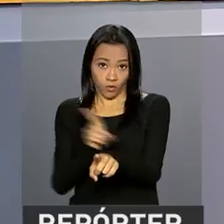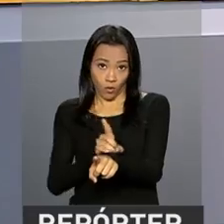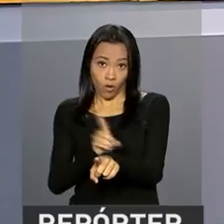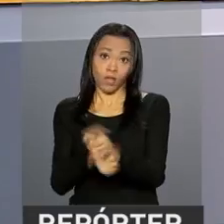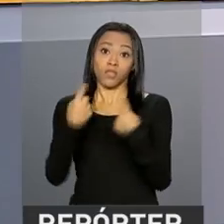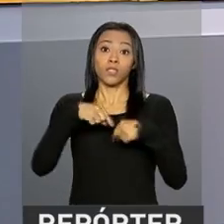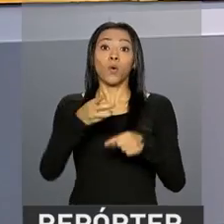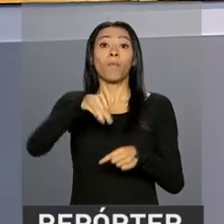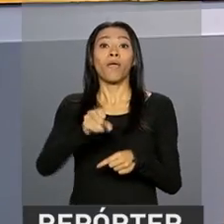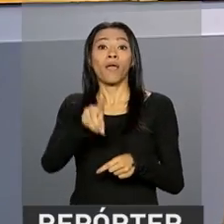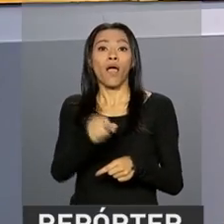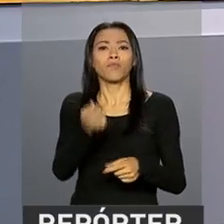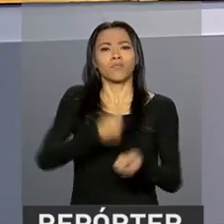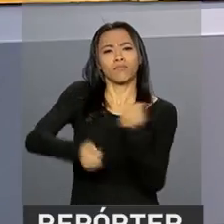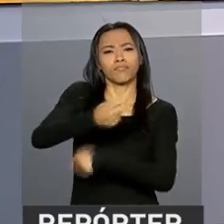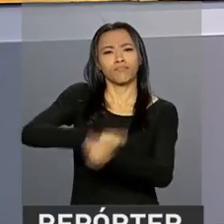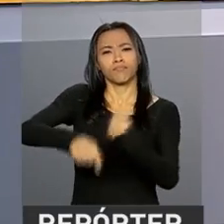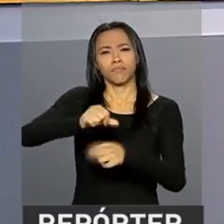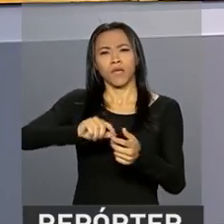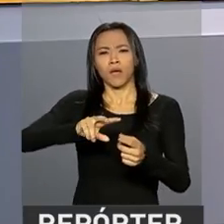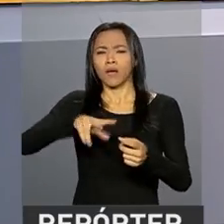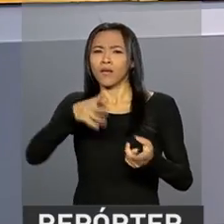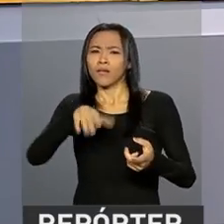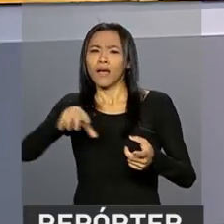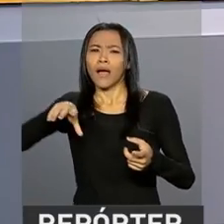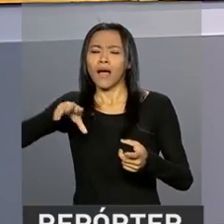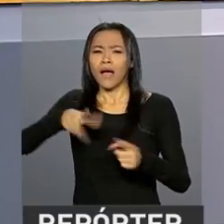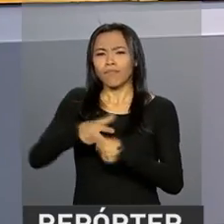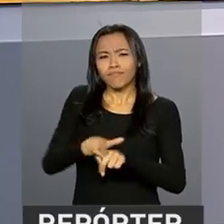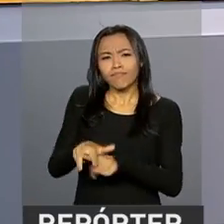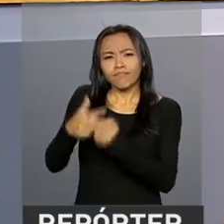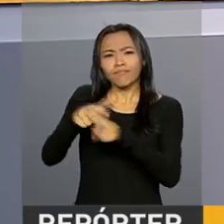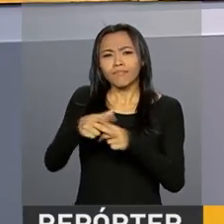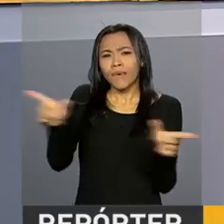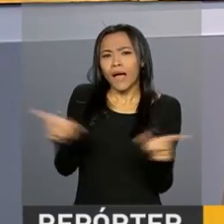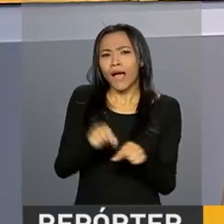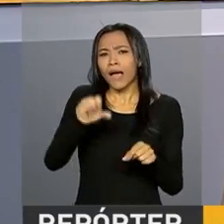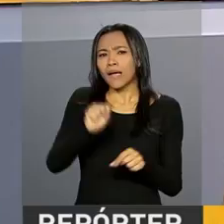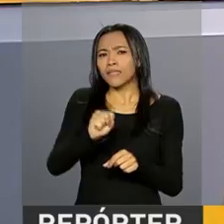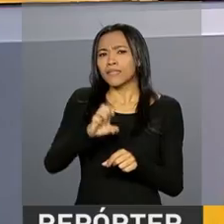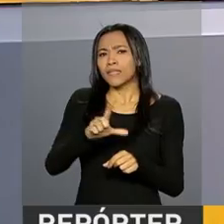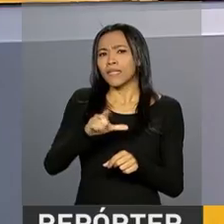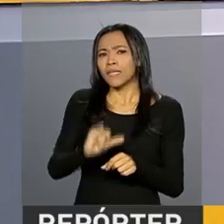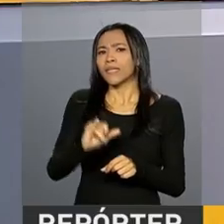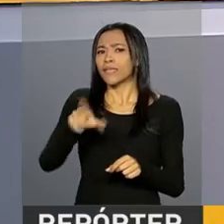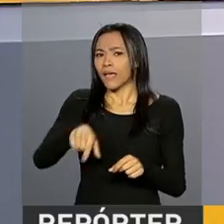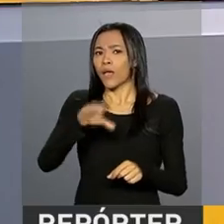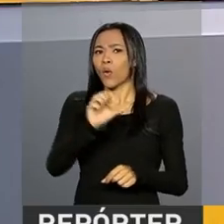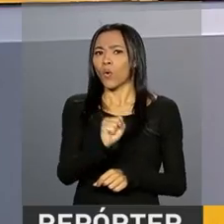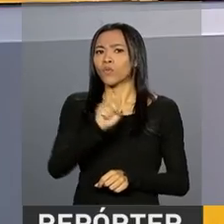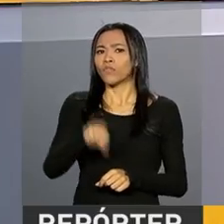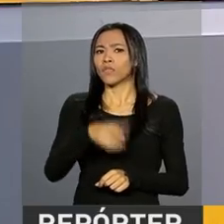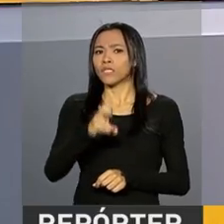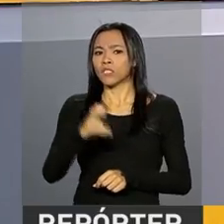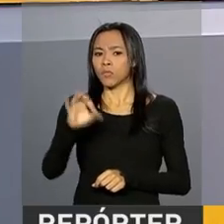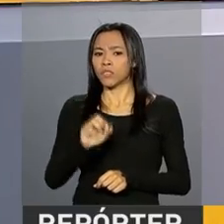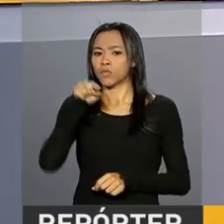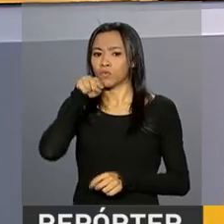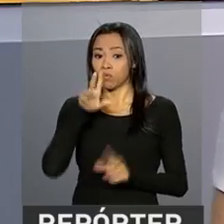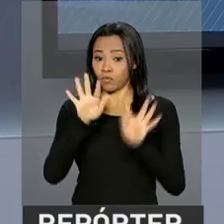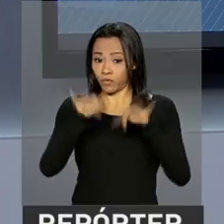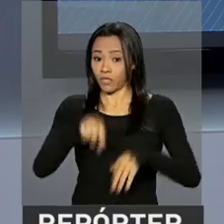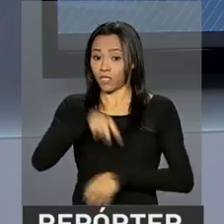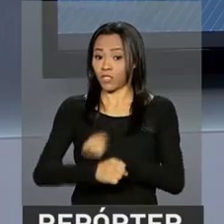não alterou a previsão para a taxa básica de juros da economia a selic que deve ficar em oito e meio por cento o fim deste ano